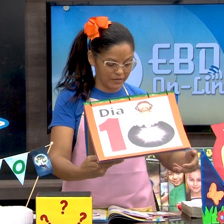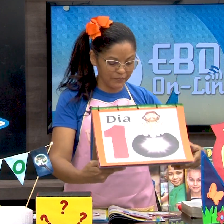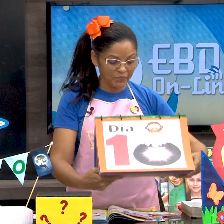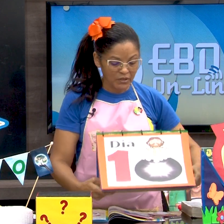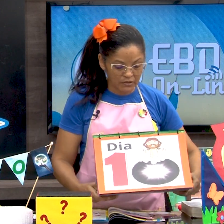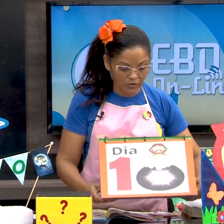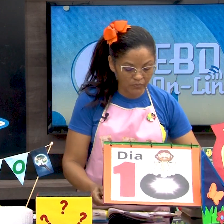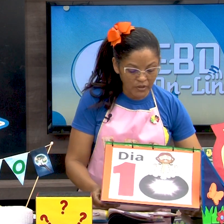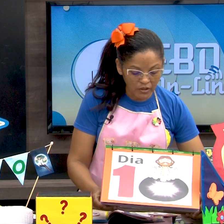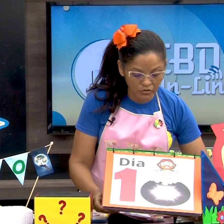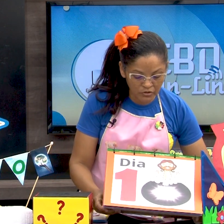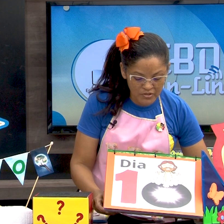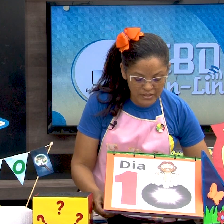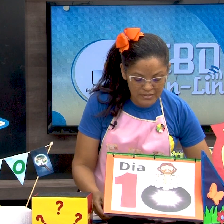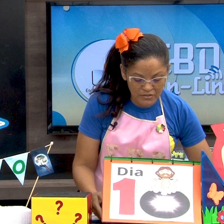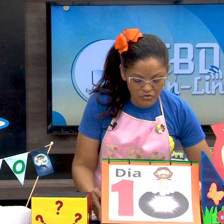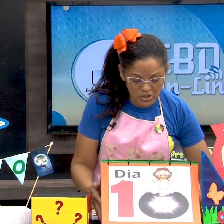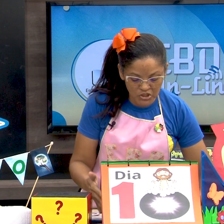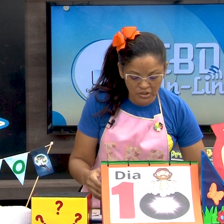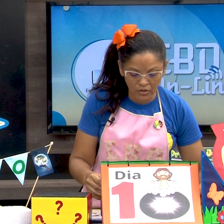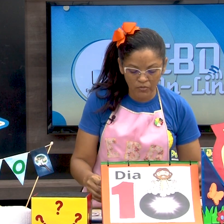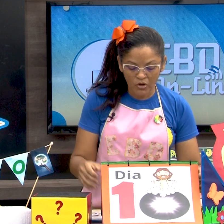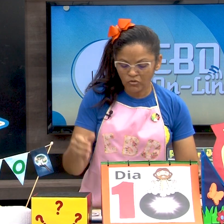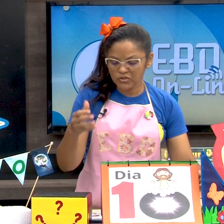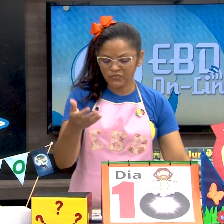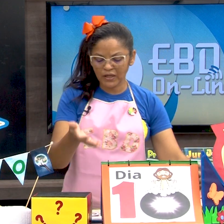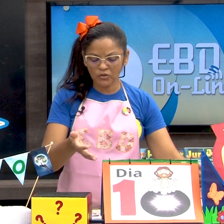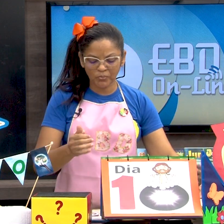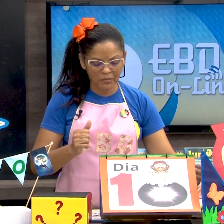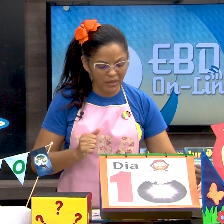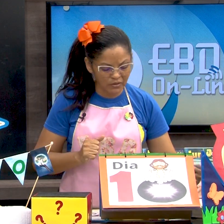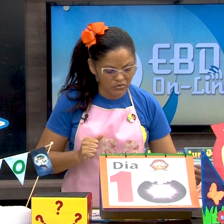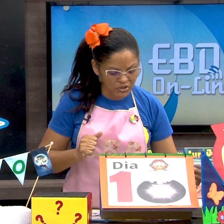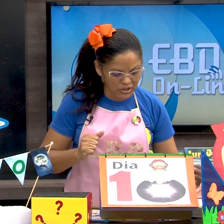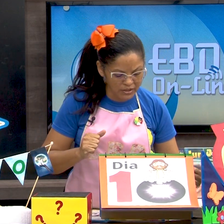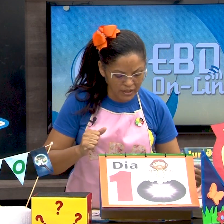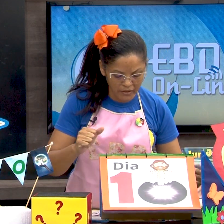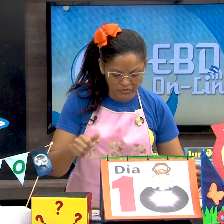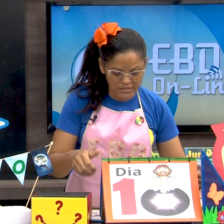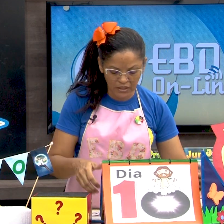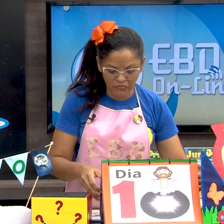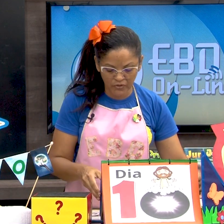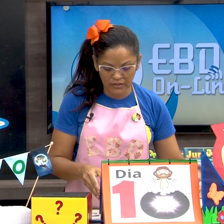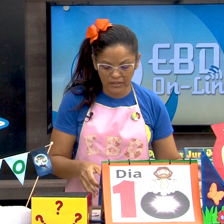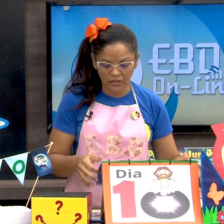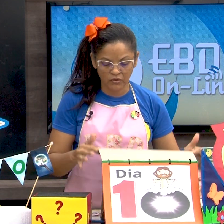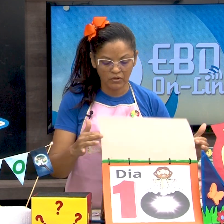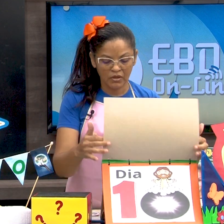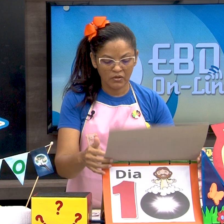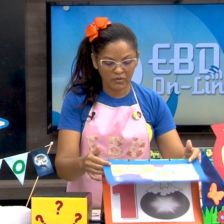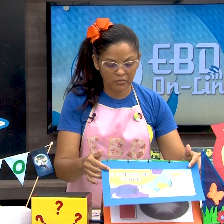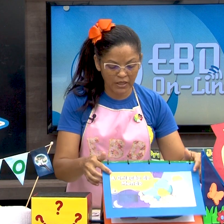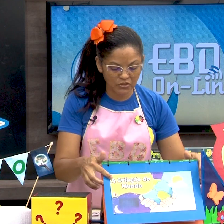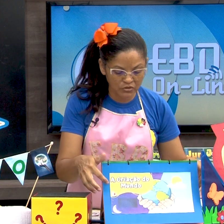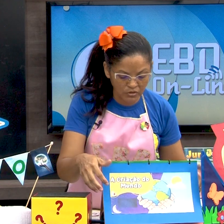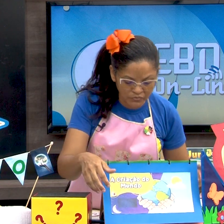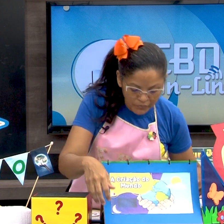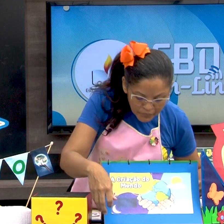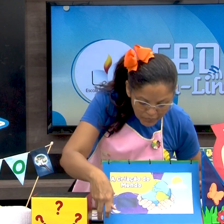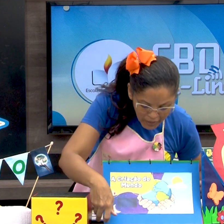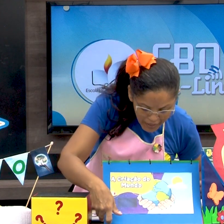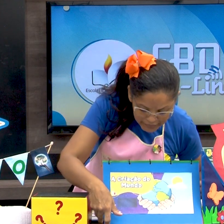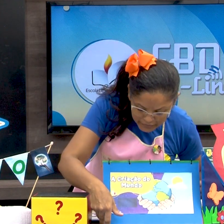entenderam então eu trouxe essa sugestão onde fala do primeiro dia aí você levanta aqui ó vamos lá de